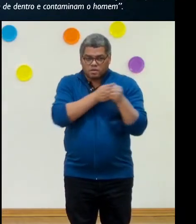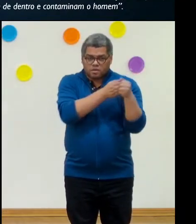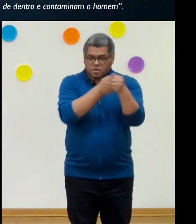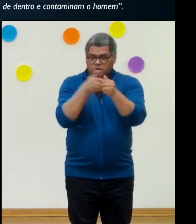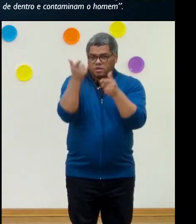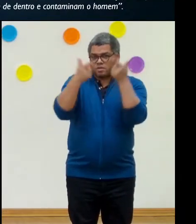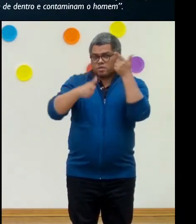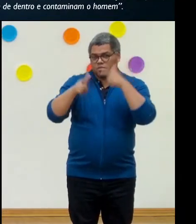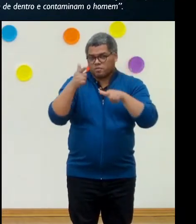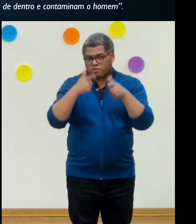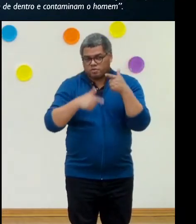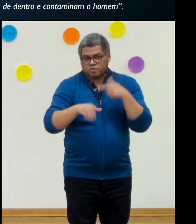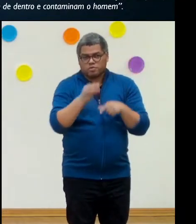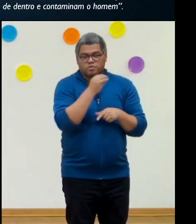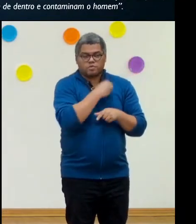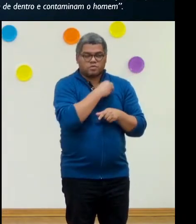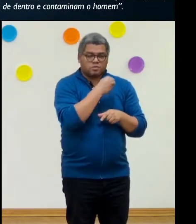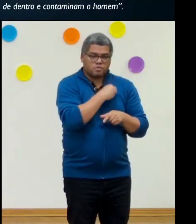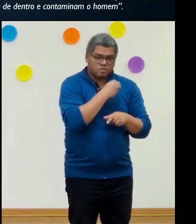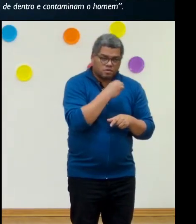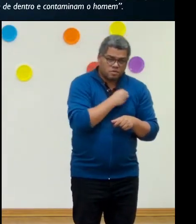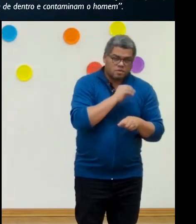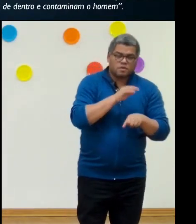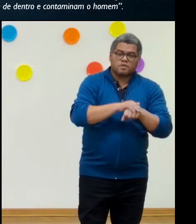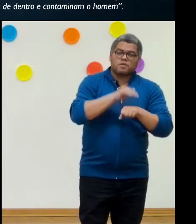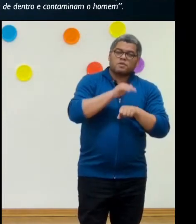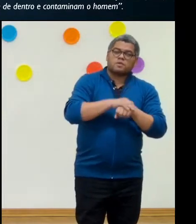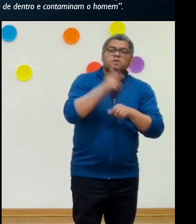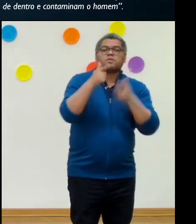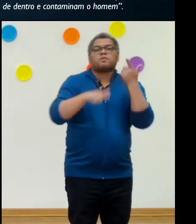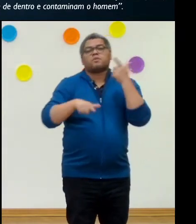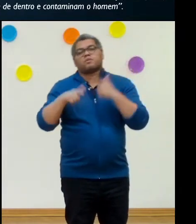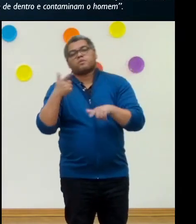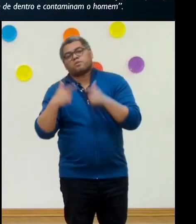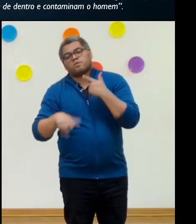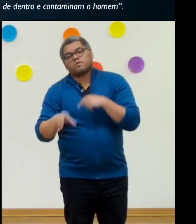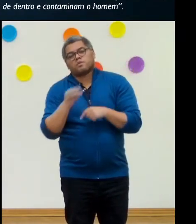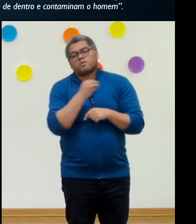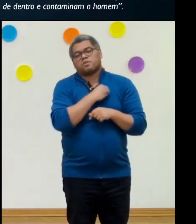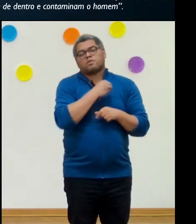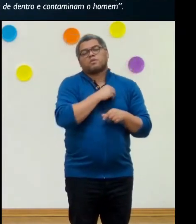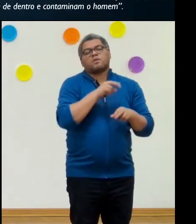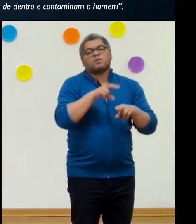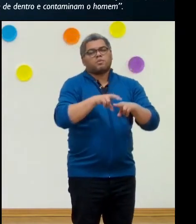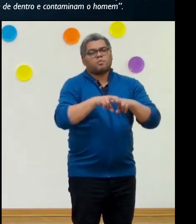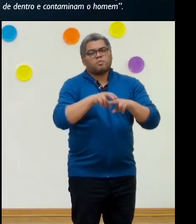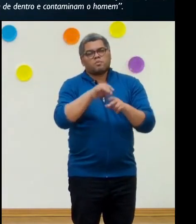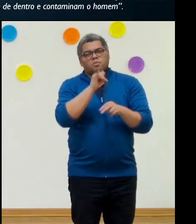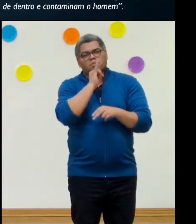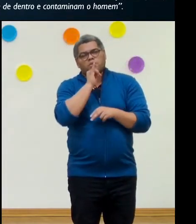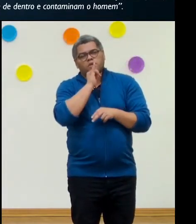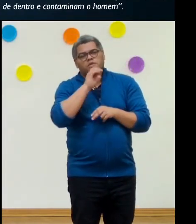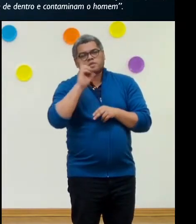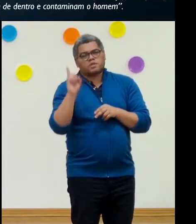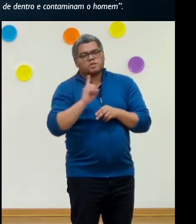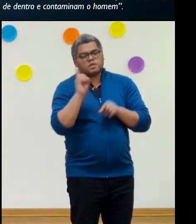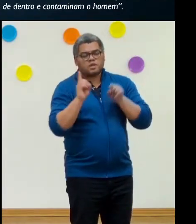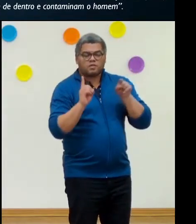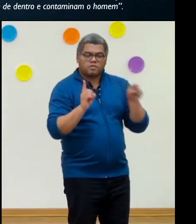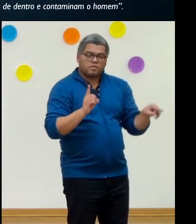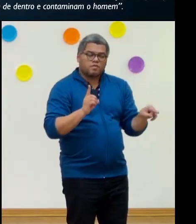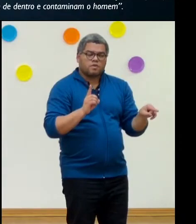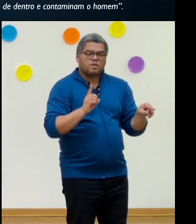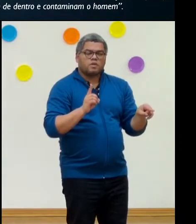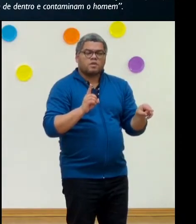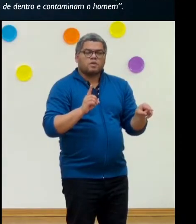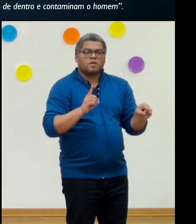por onde passa, produzindo outros pecados. E como eu disse, o caso de Davi com Batseba, ele, para adulterar, ele